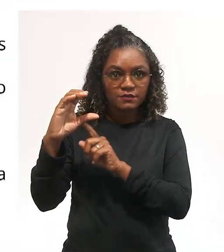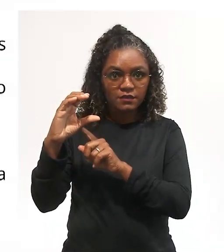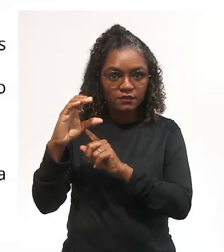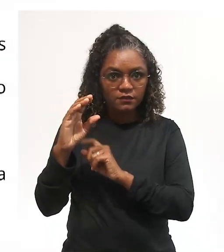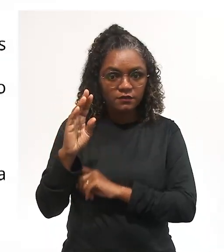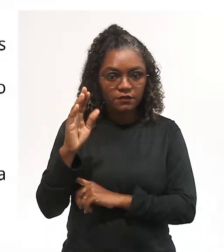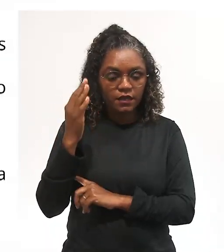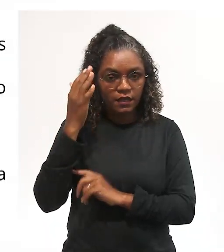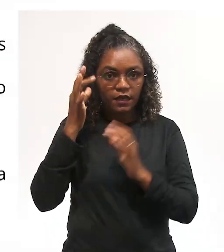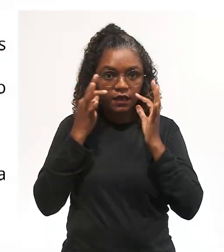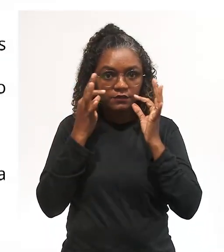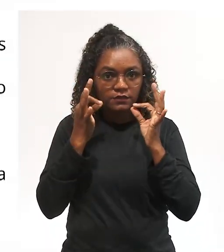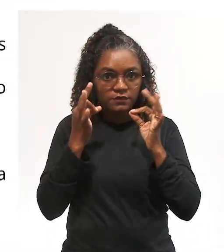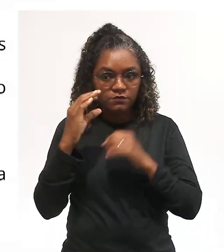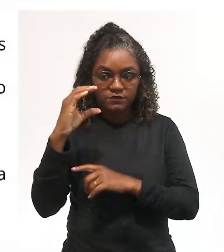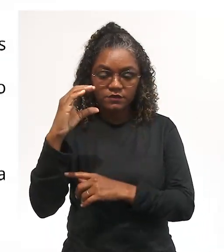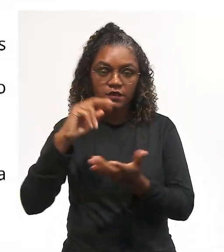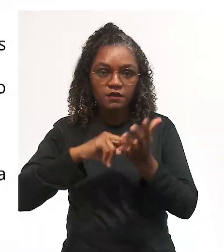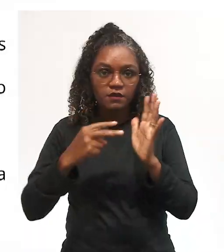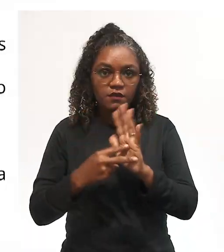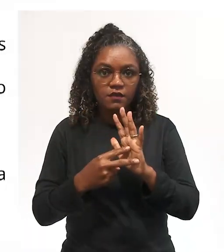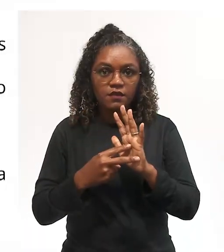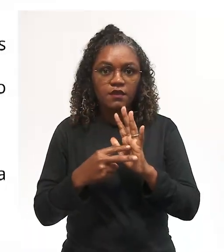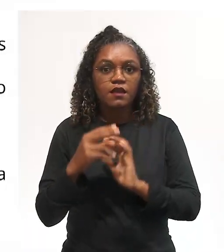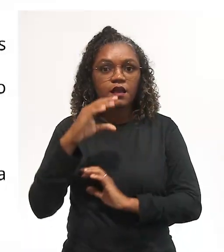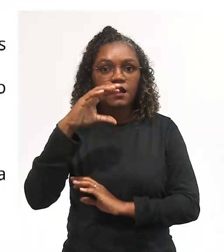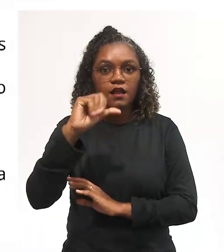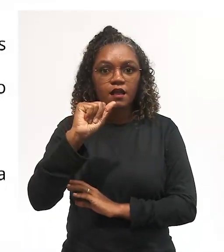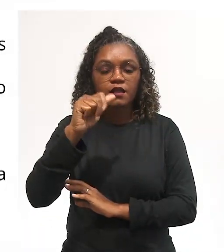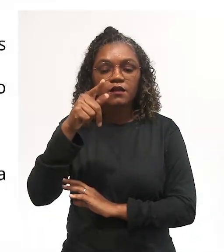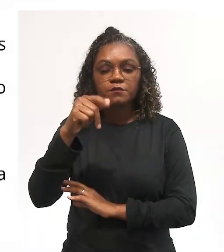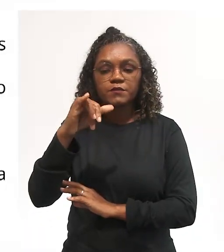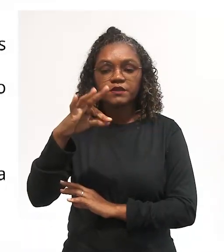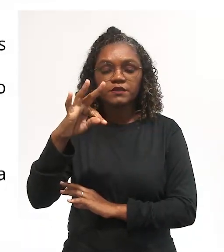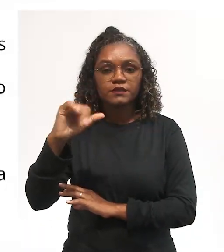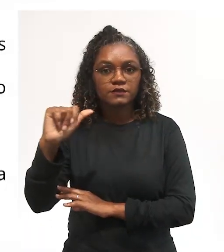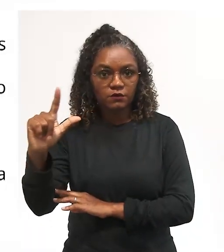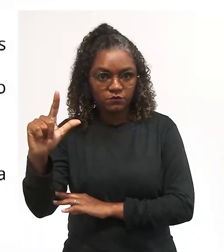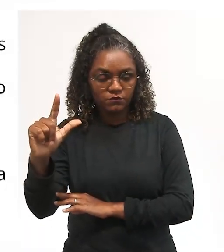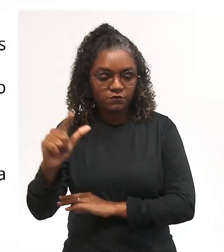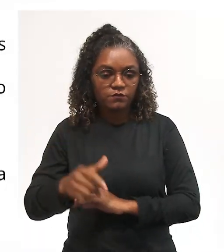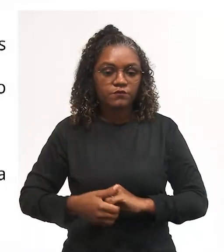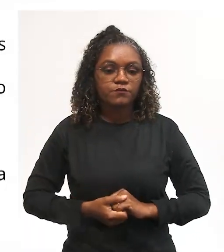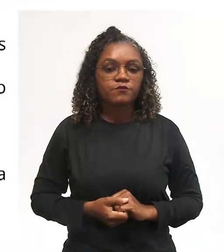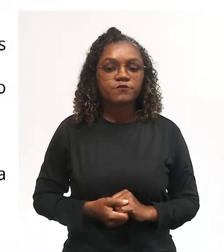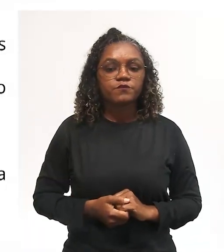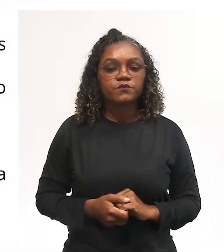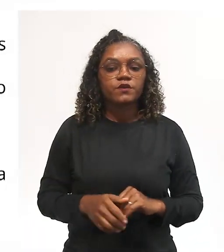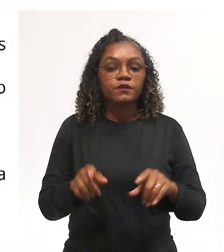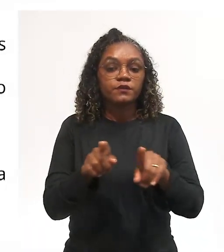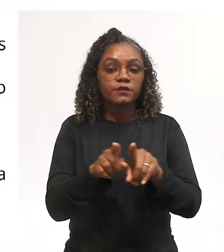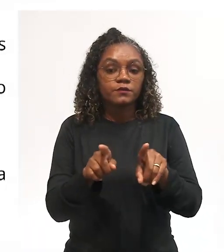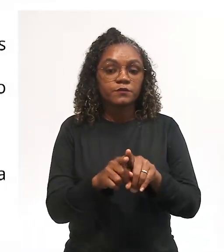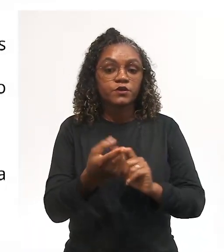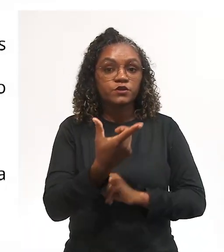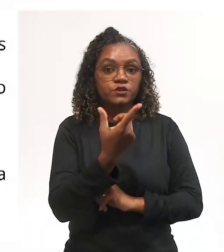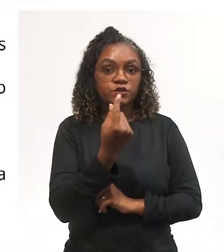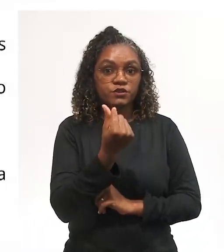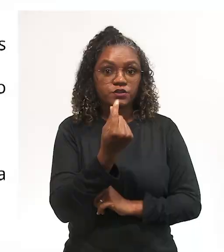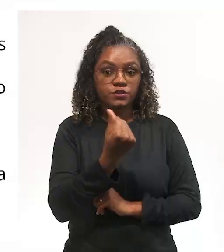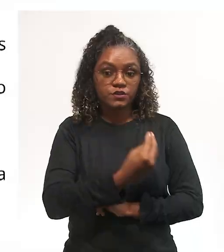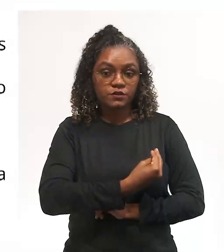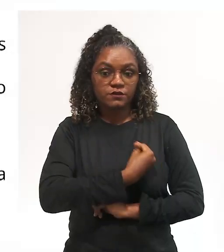C. Nossos exercícios vamos usar a letra C. O capital é denominado também valor presente,